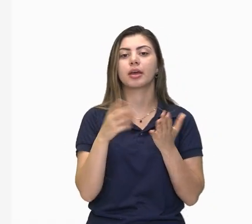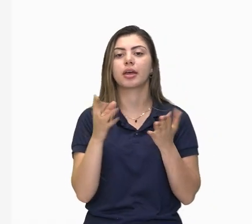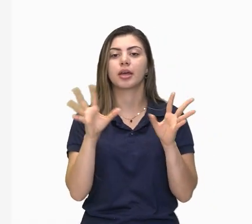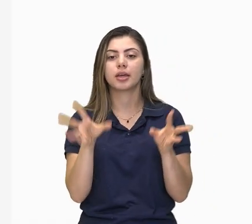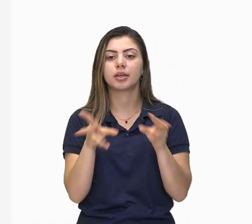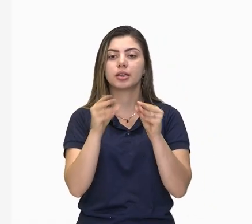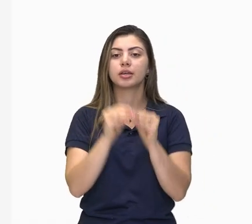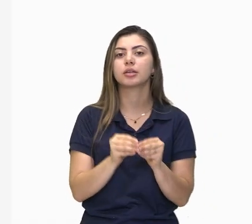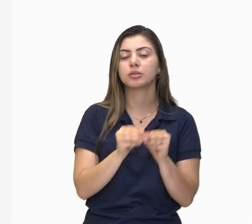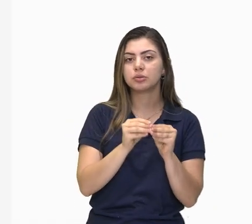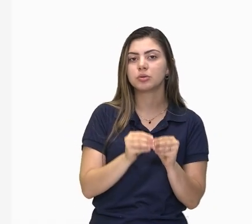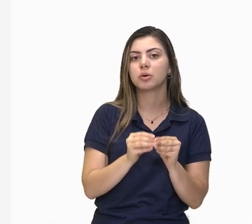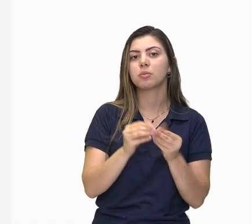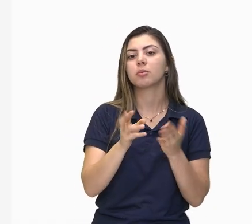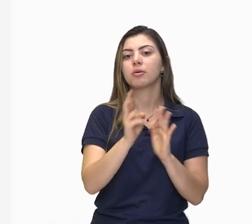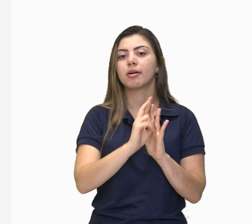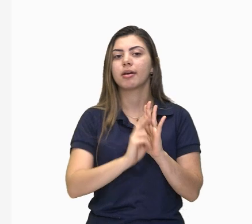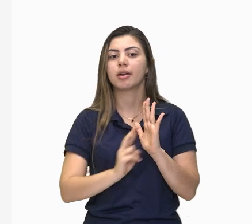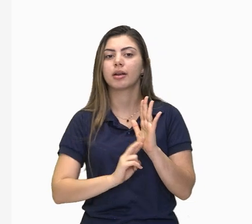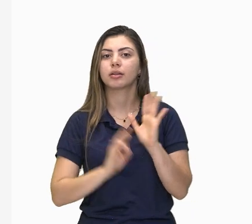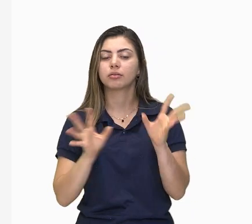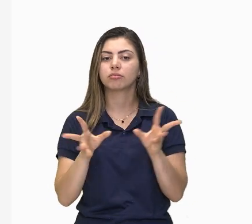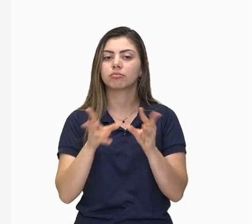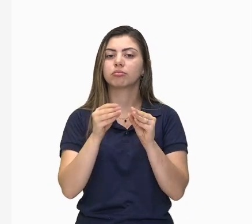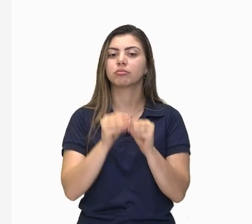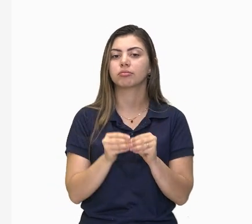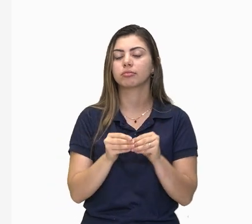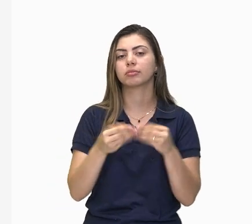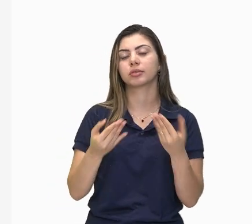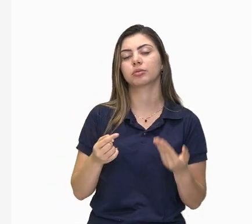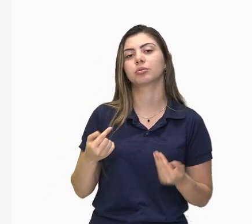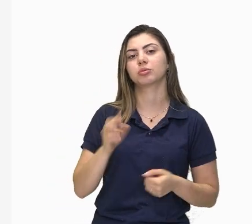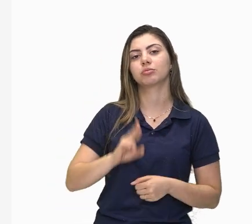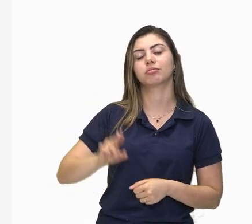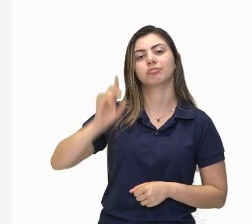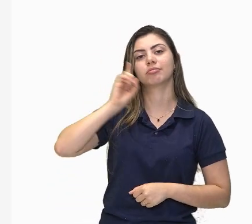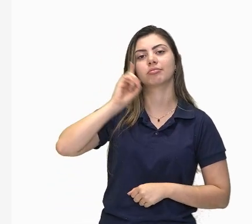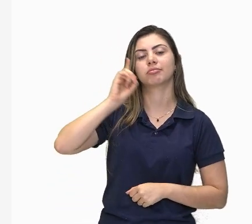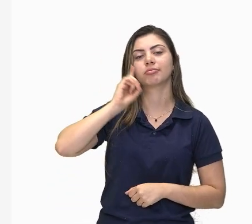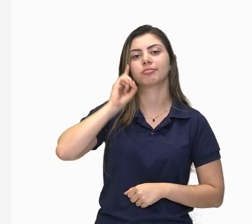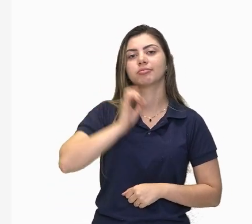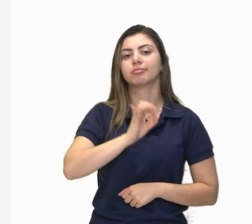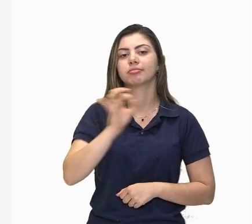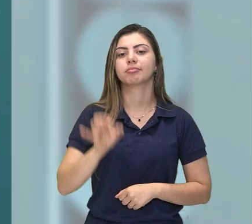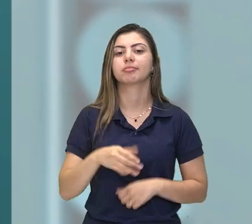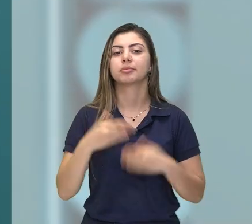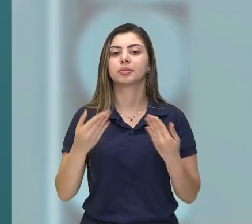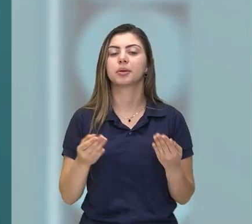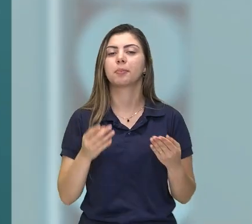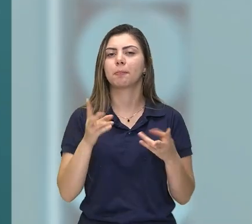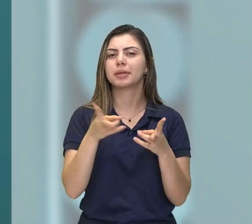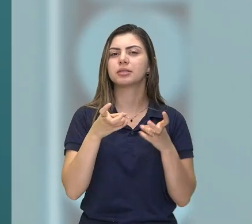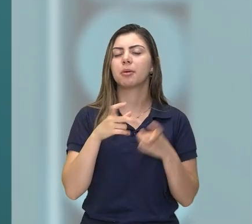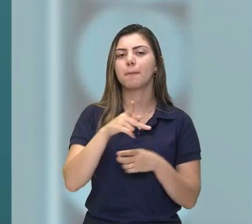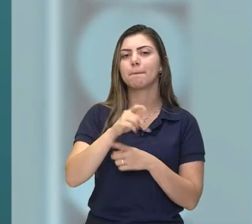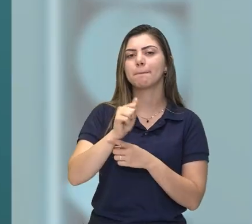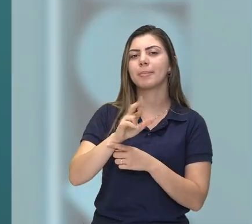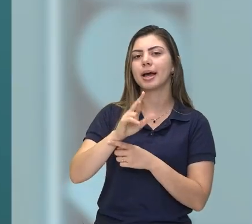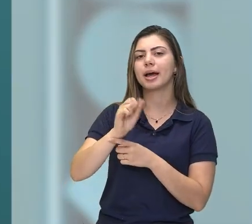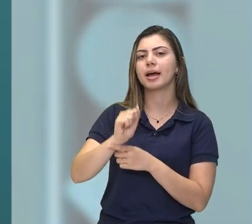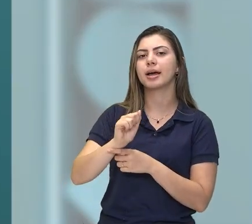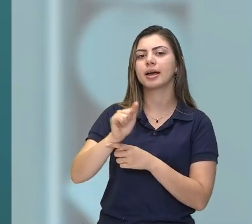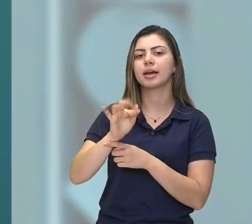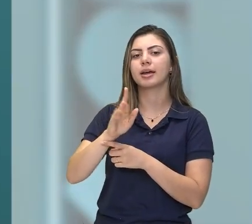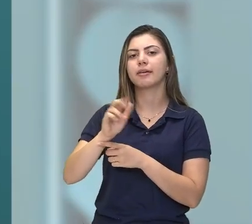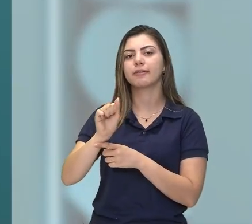e relatórios, que fazem parte do nosso cotidiano. Então, a paráfrase basicamente é o quê? É